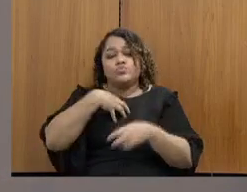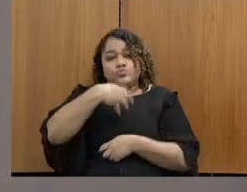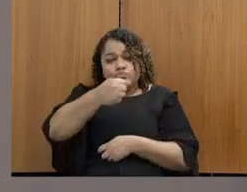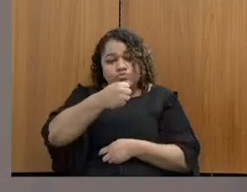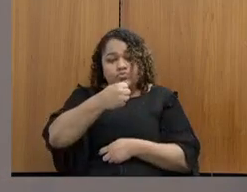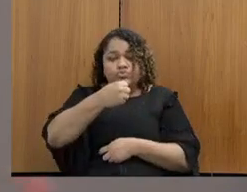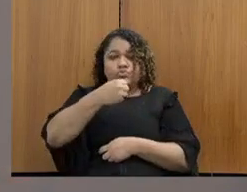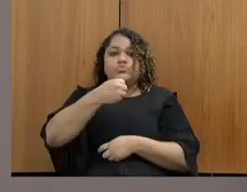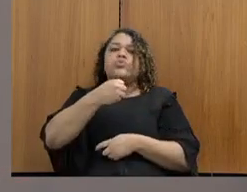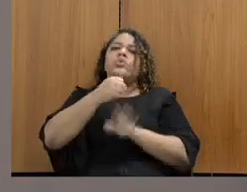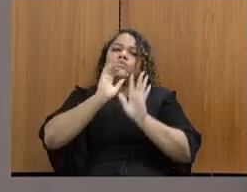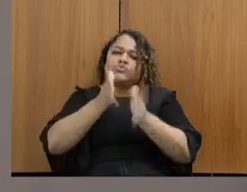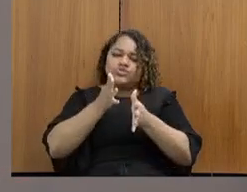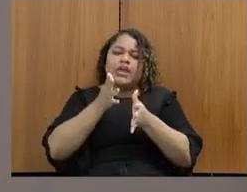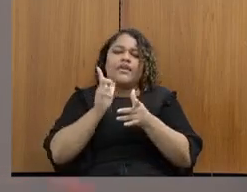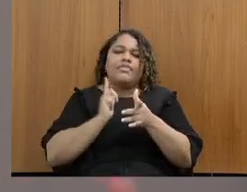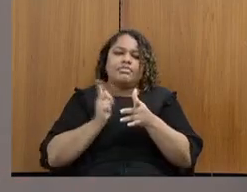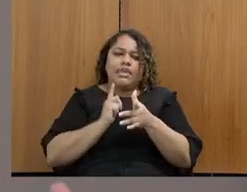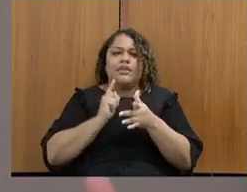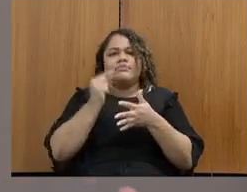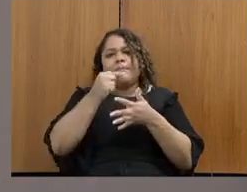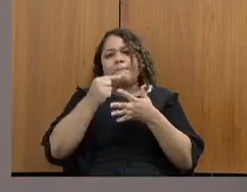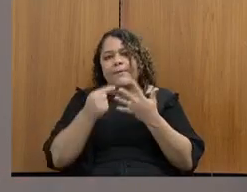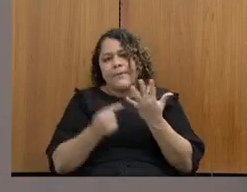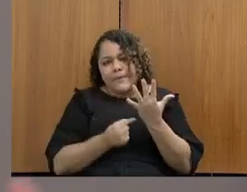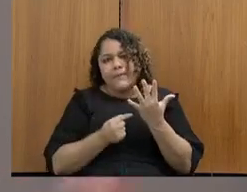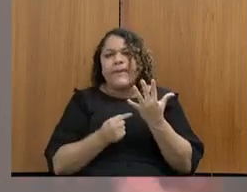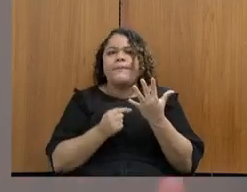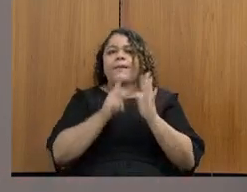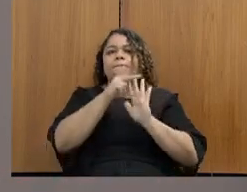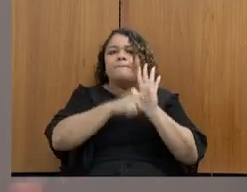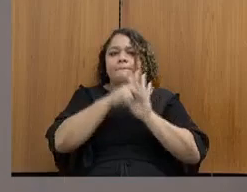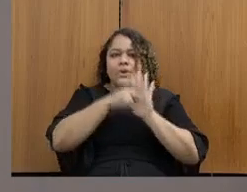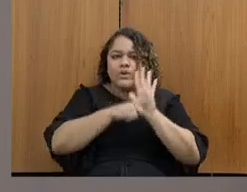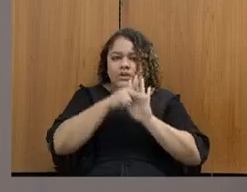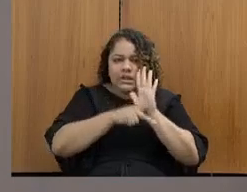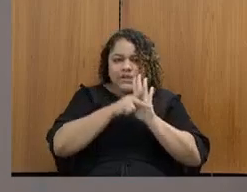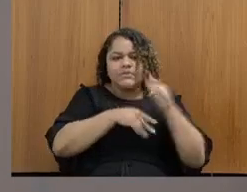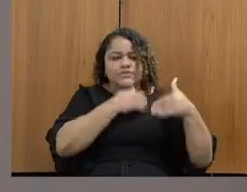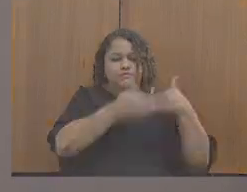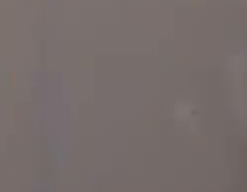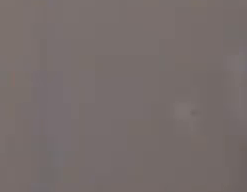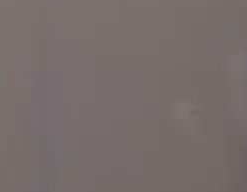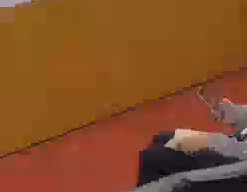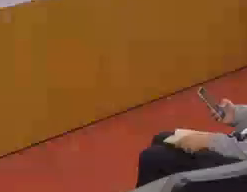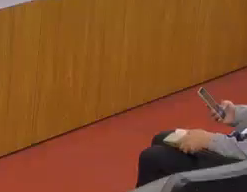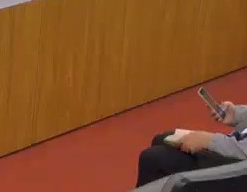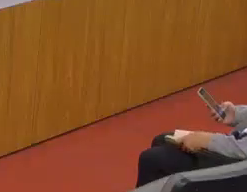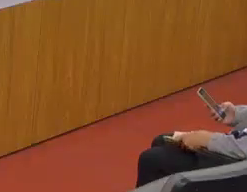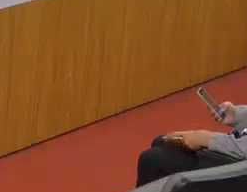né a gente tem uma série de programas e projetos em andamento